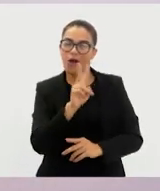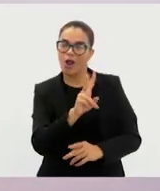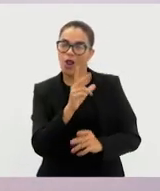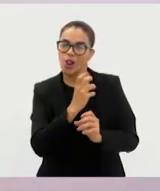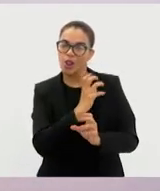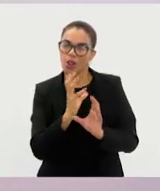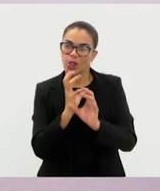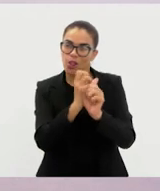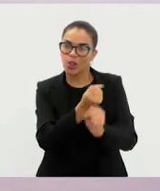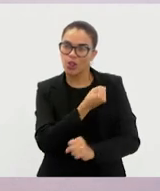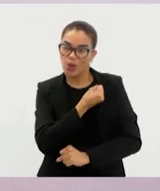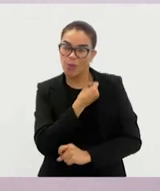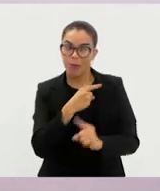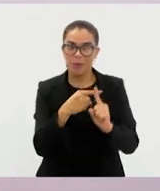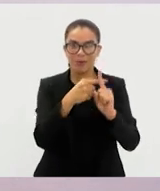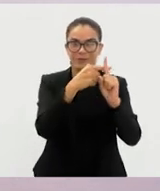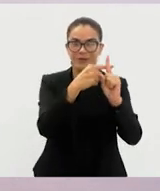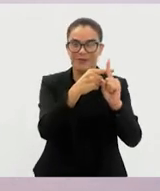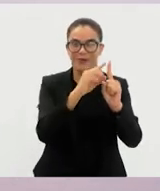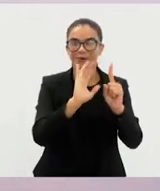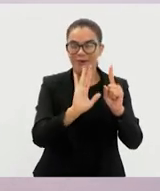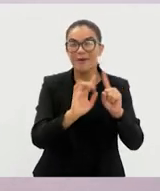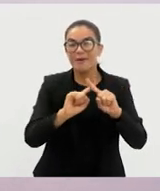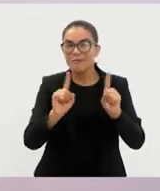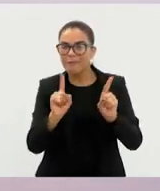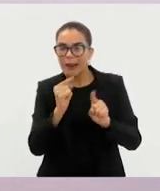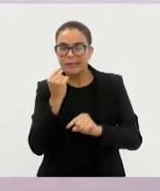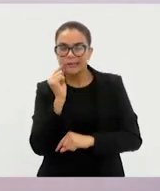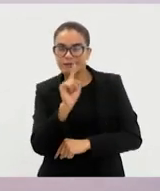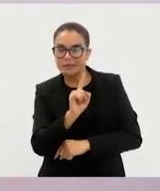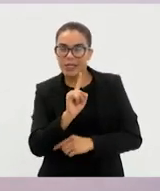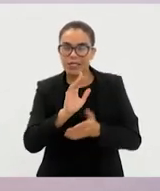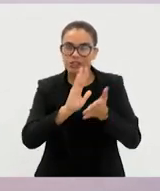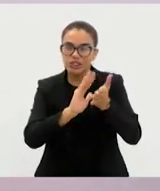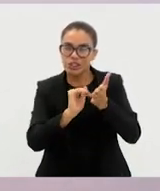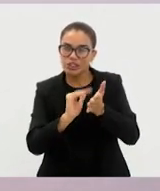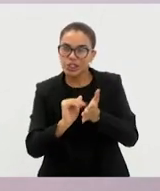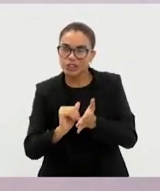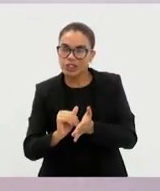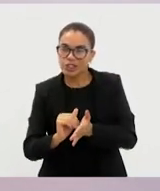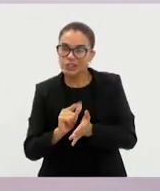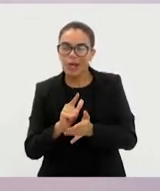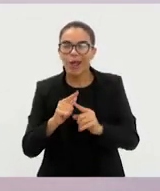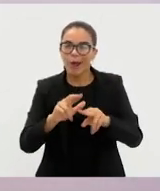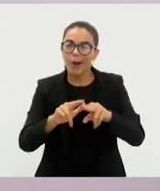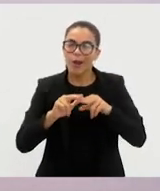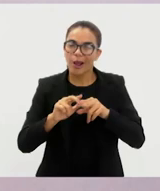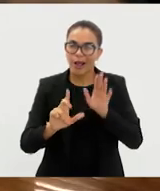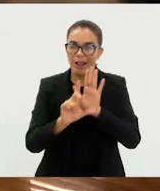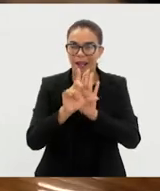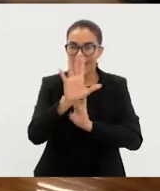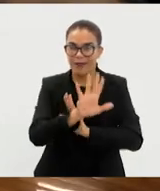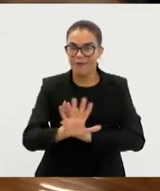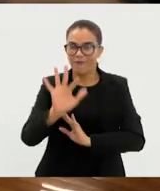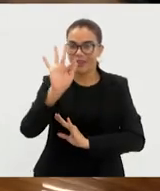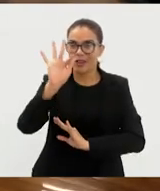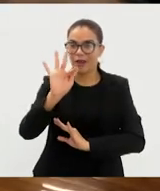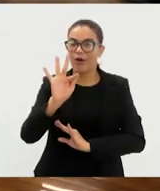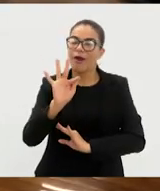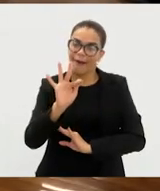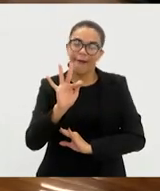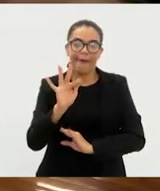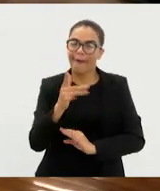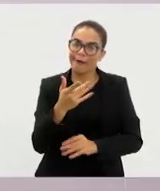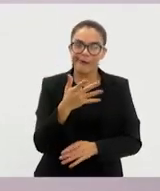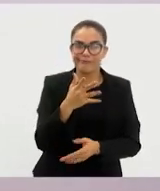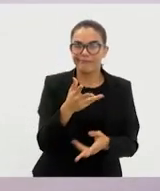assim, o resultado foi bastante positivo. Mas se a gente tirar esses efeitos... Porque não vão acontecer mais. Exatamente. Se deflacionar, né? Exatamente.